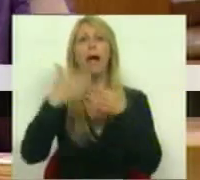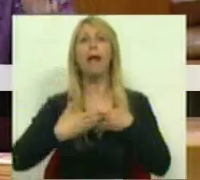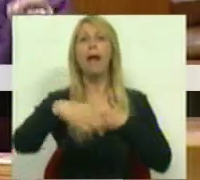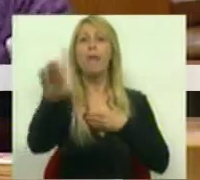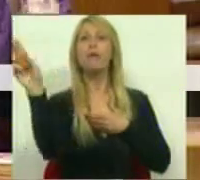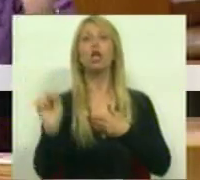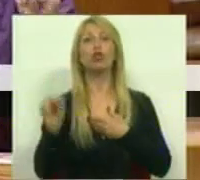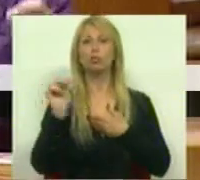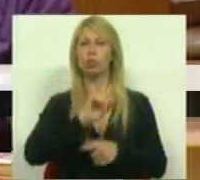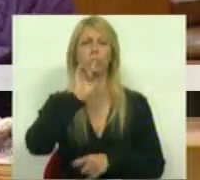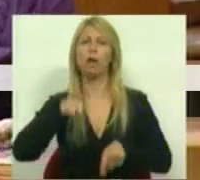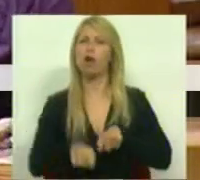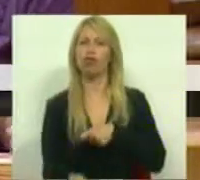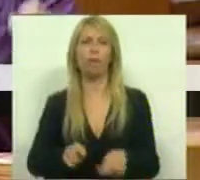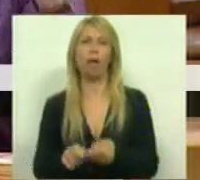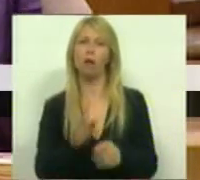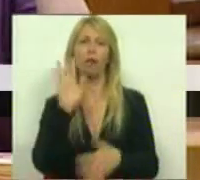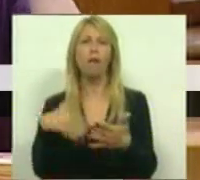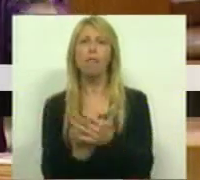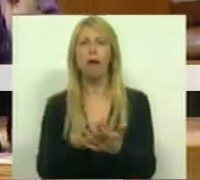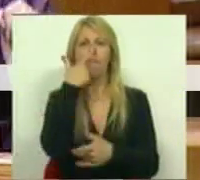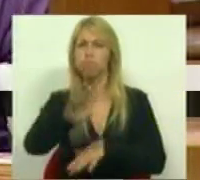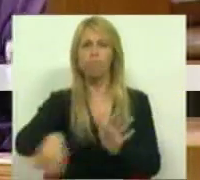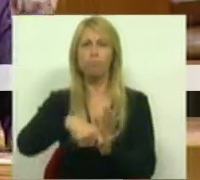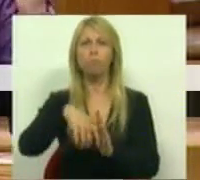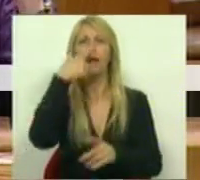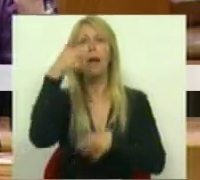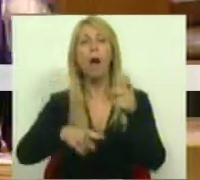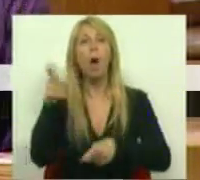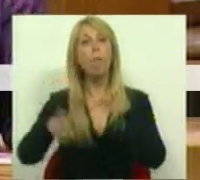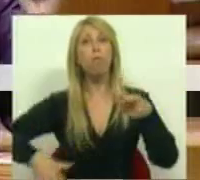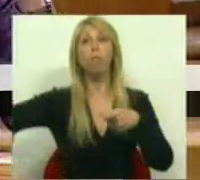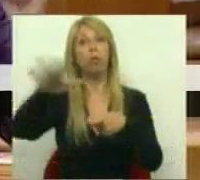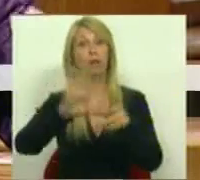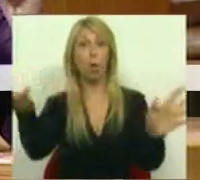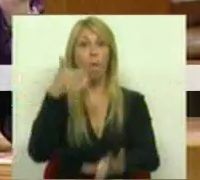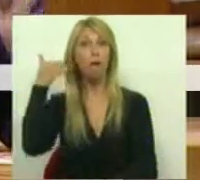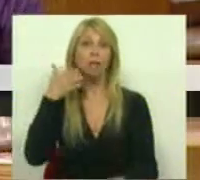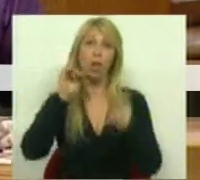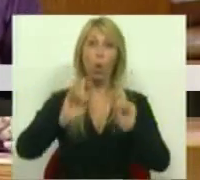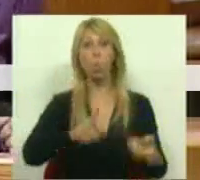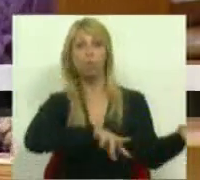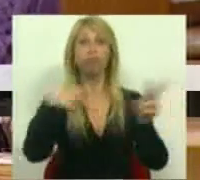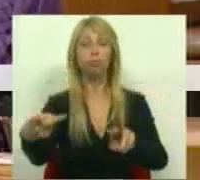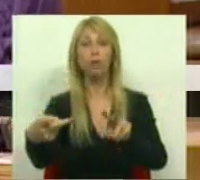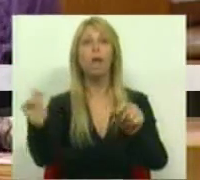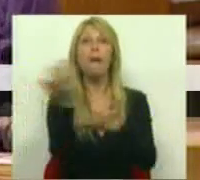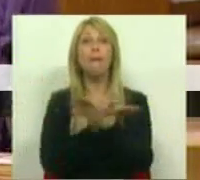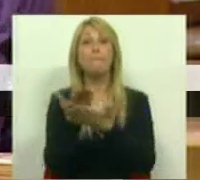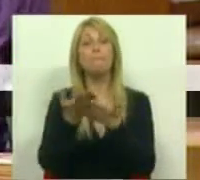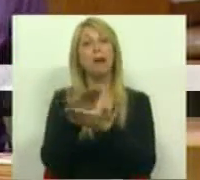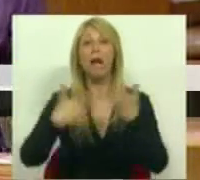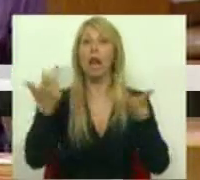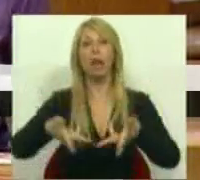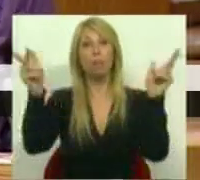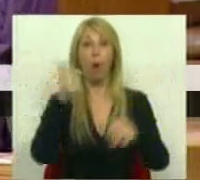é chantagem sobre a população para que passe mais cedo do que o obrigatório para o mercado liberalizado. É o Estado